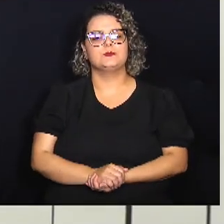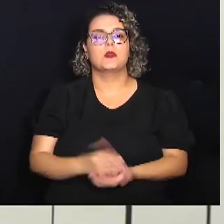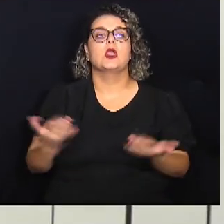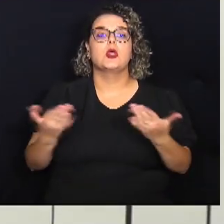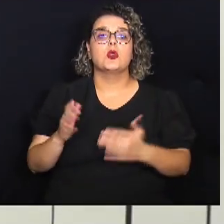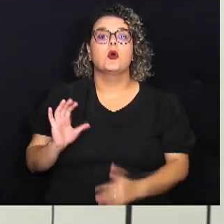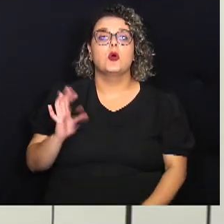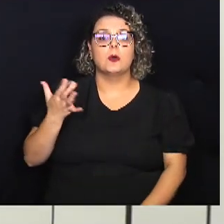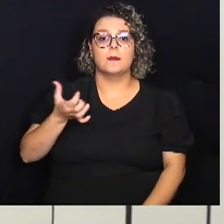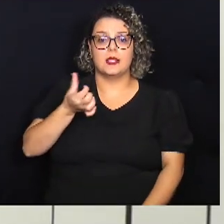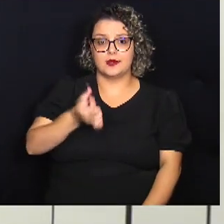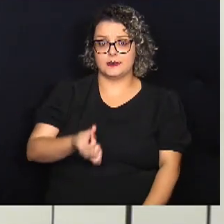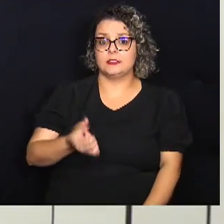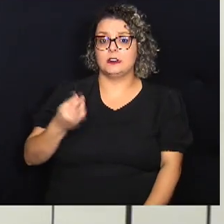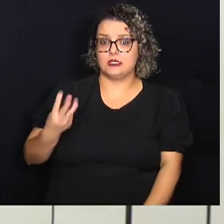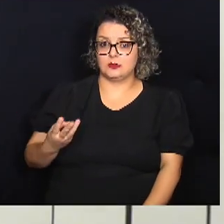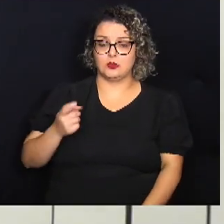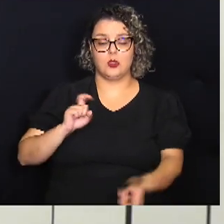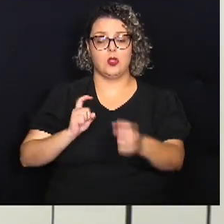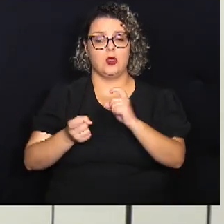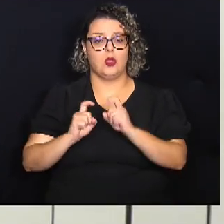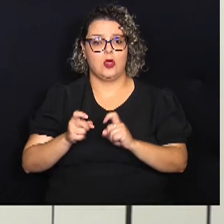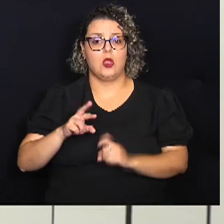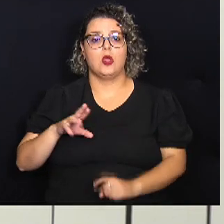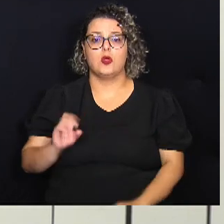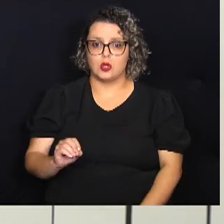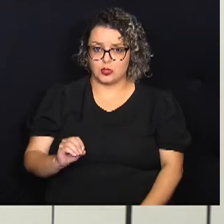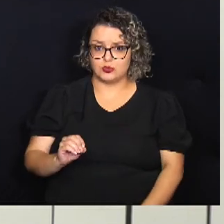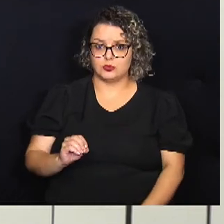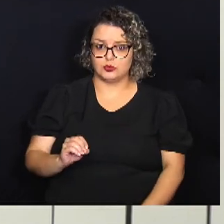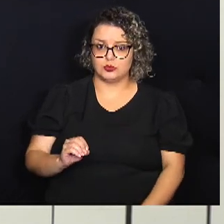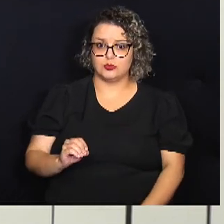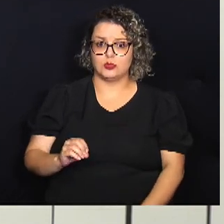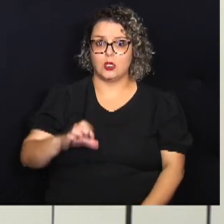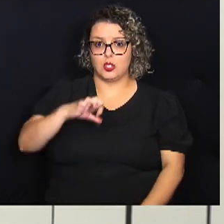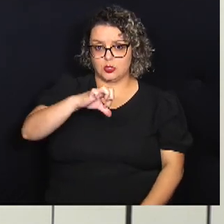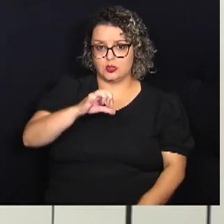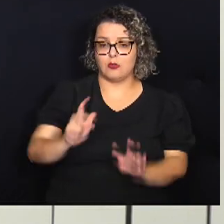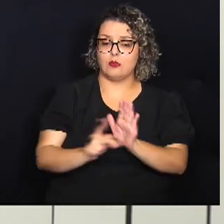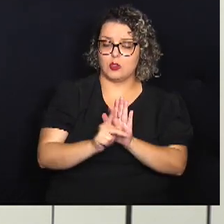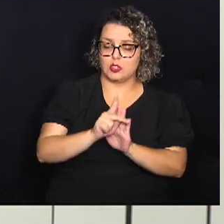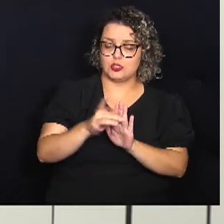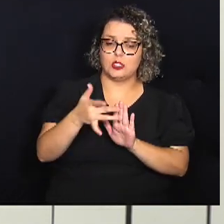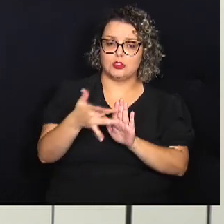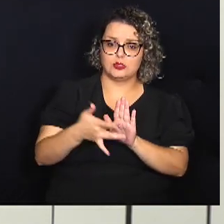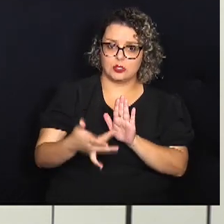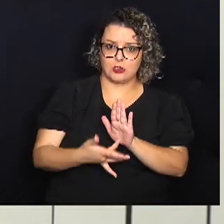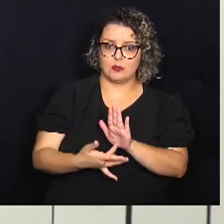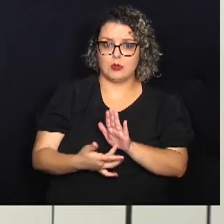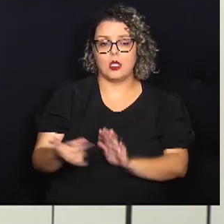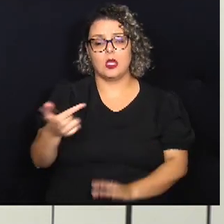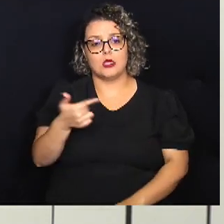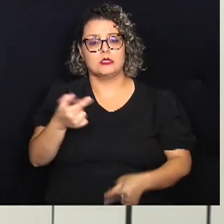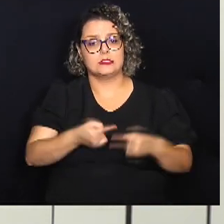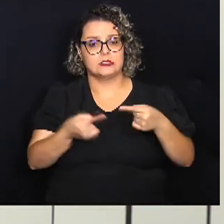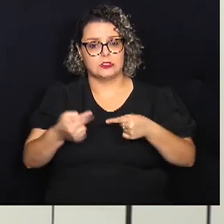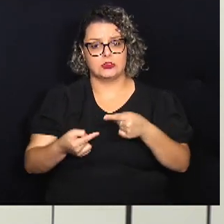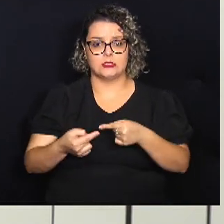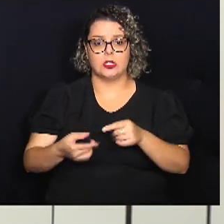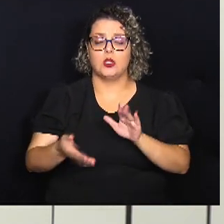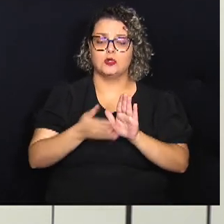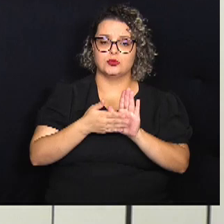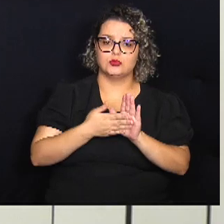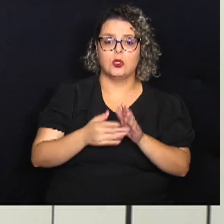a 63ª reunião ordinária. Entre os 9 projetos da pauta está a segunda discussão da proposta